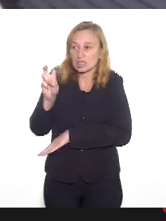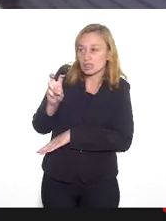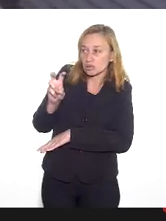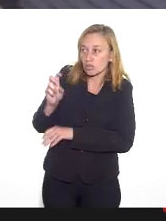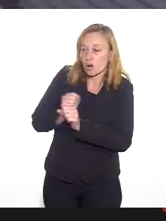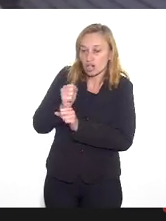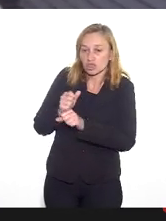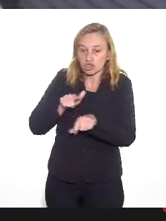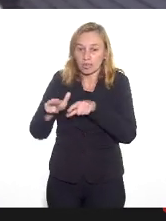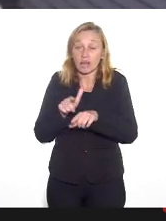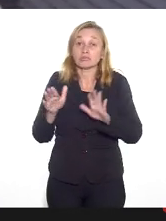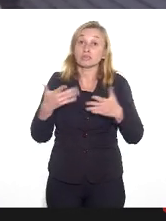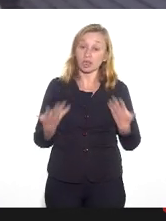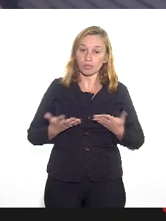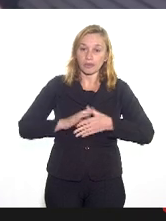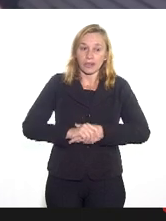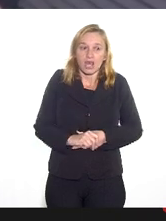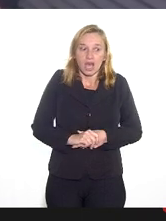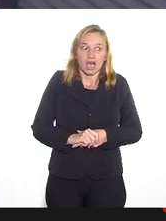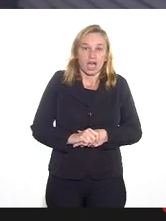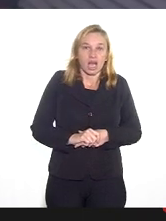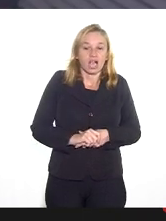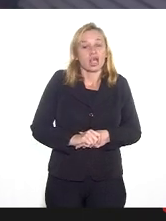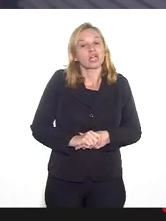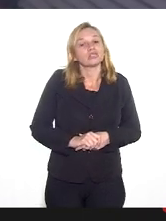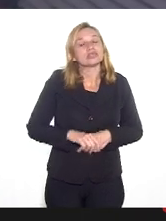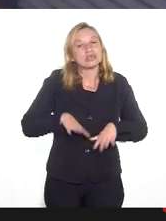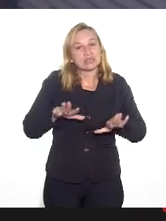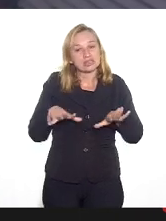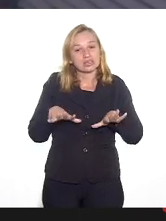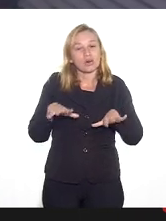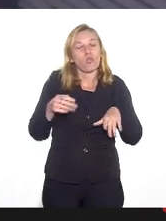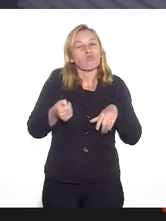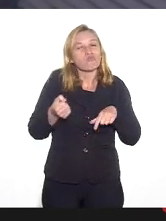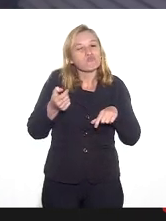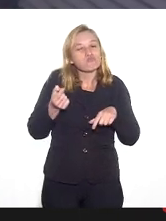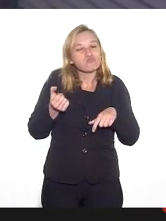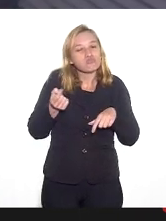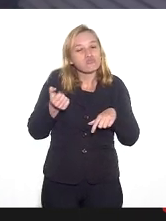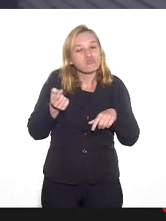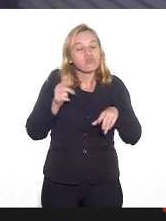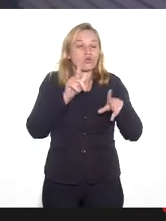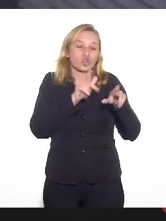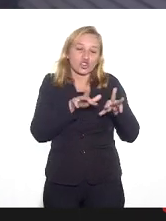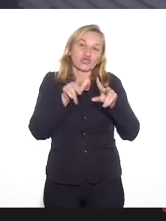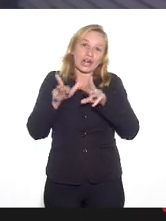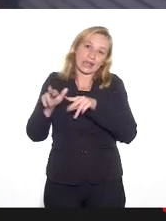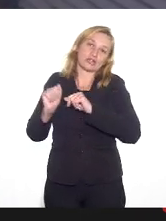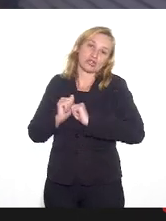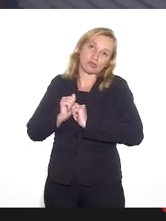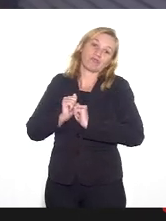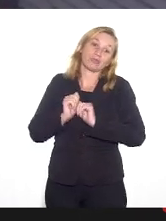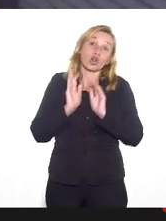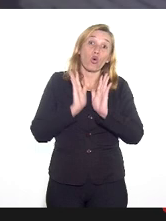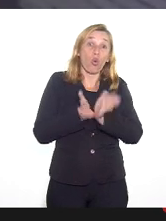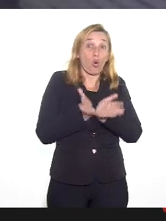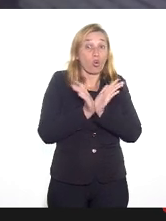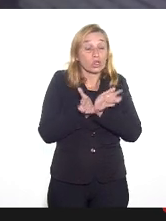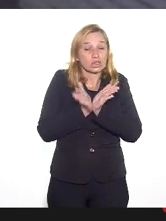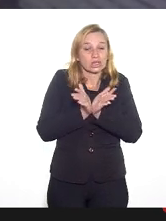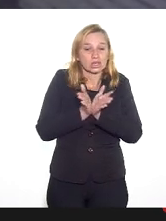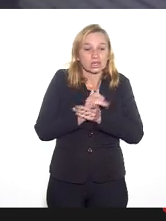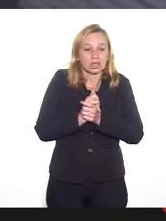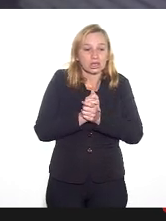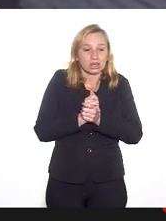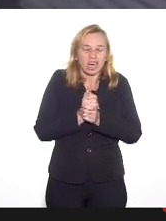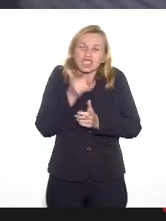de serviço. Então, essa sazonalidade ela é um pouco diferenciada. Então, hoje